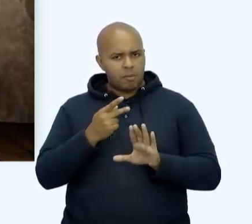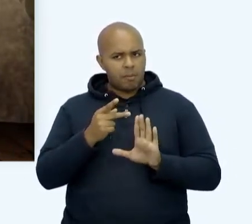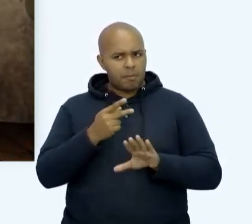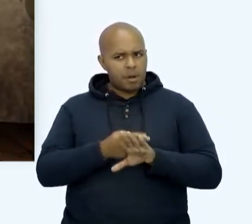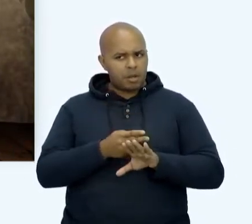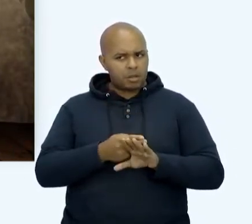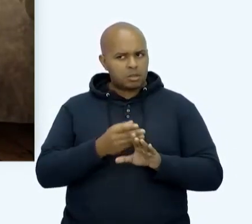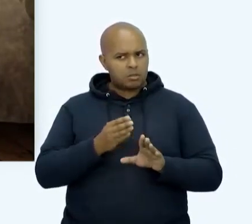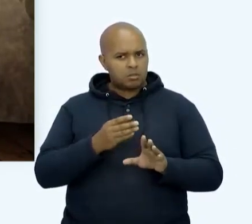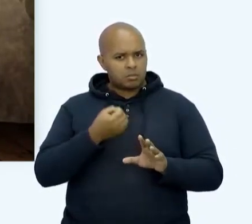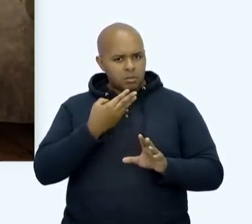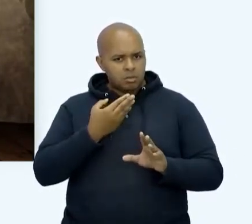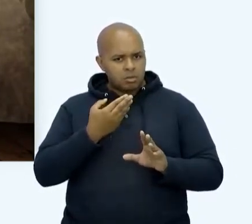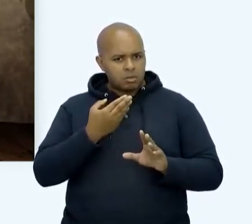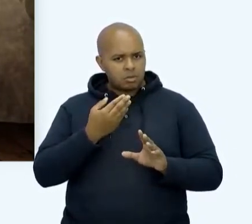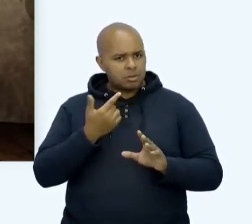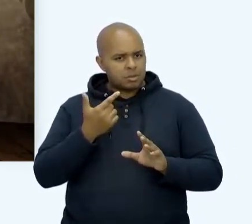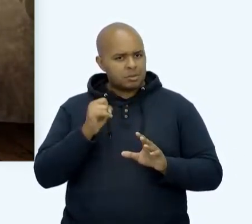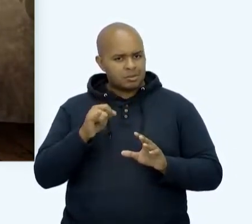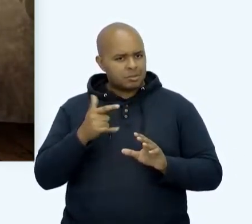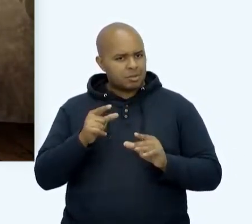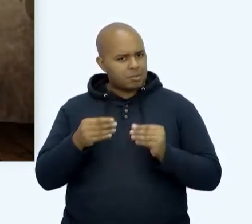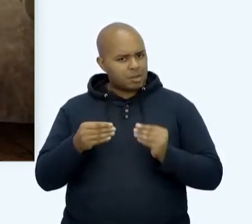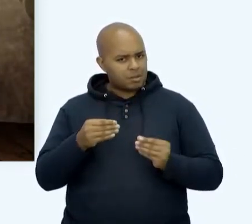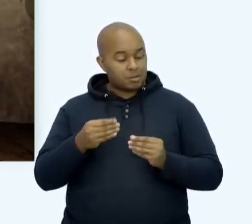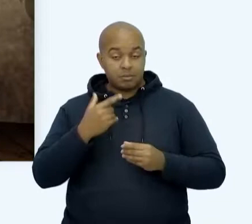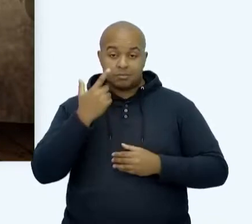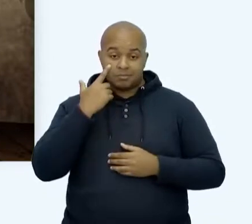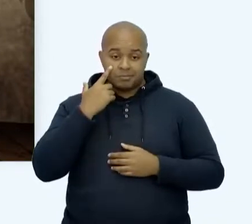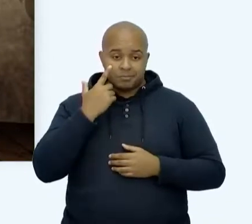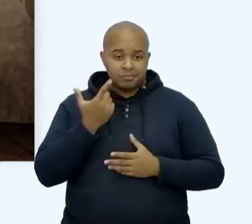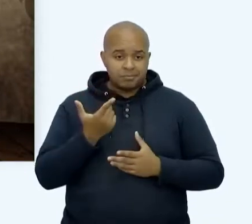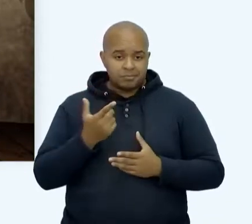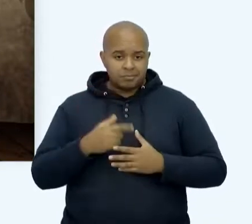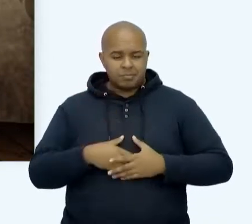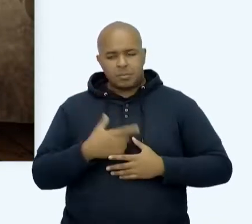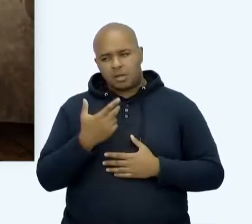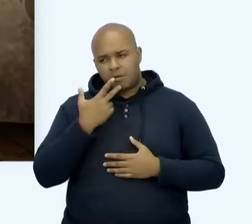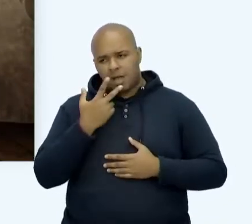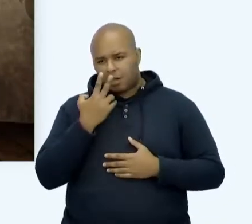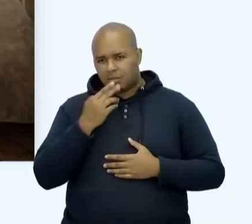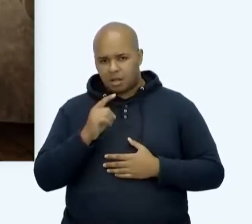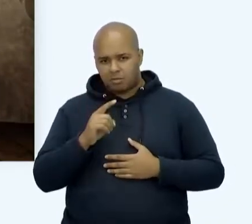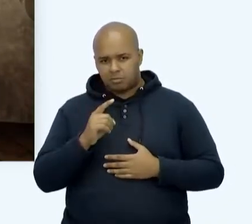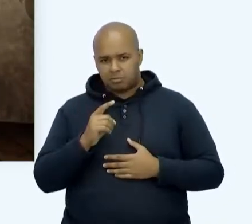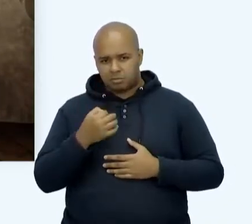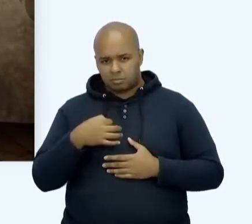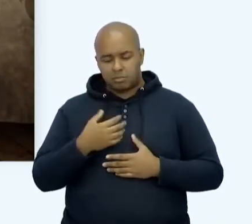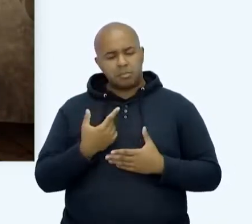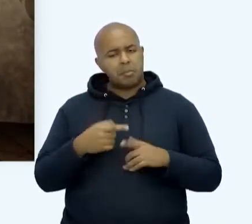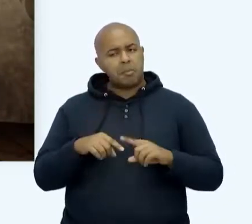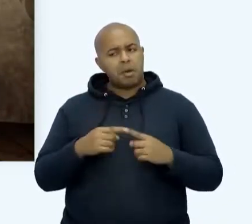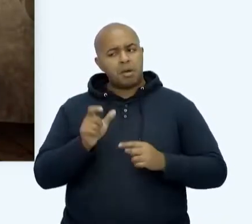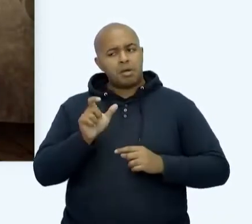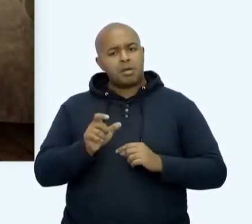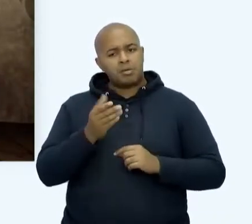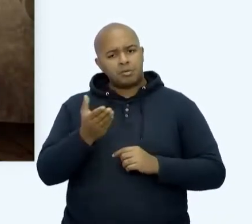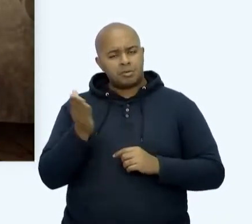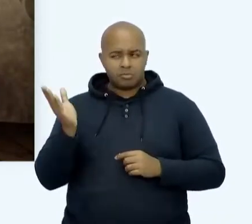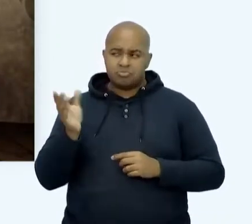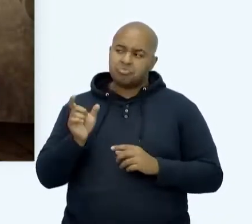de conforto sem os plásticos? Olha, eu diria que não. Mas quem é